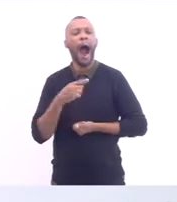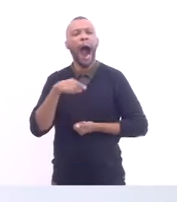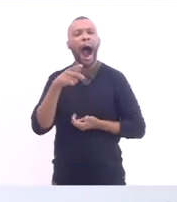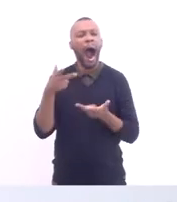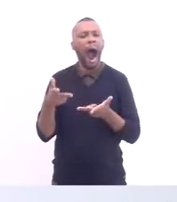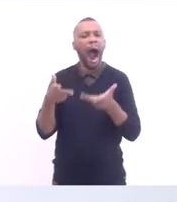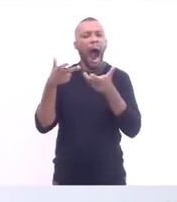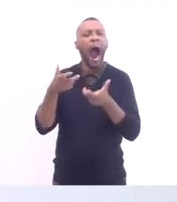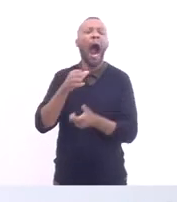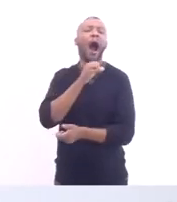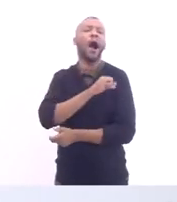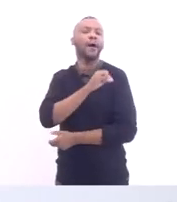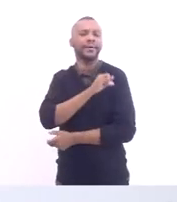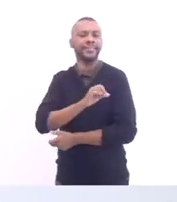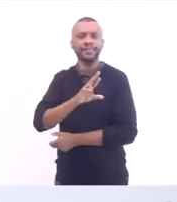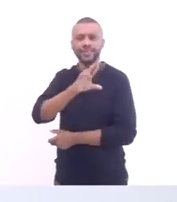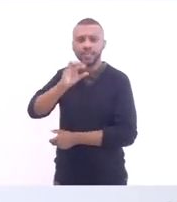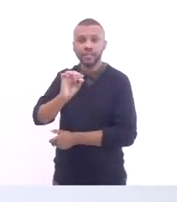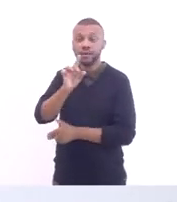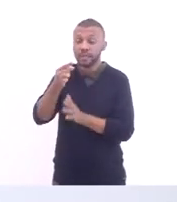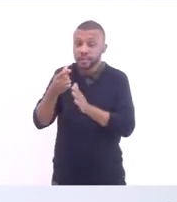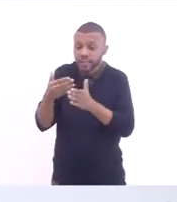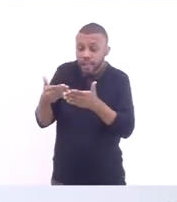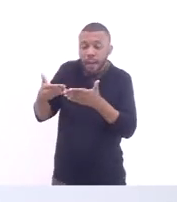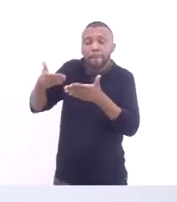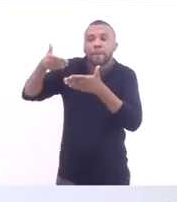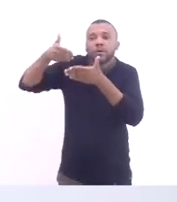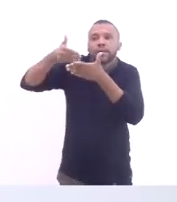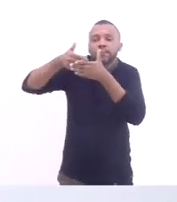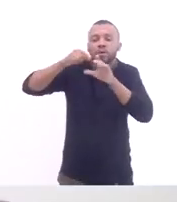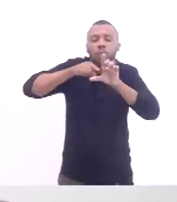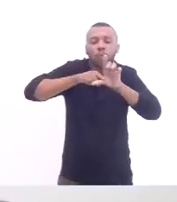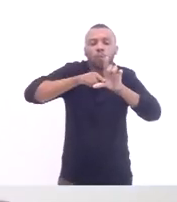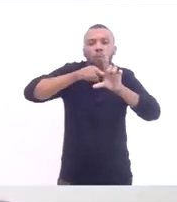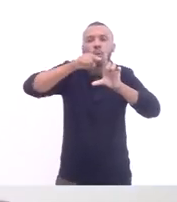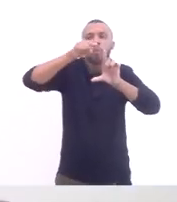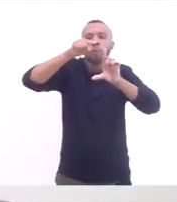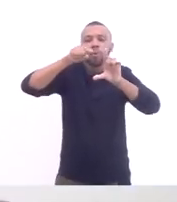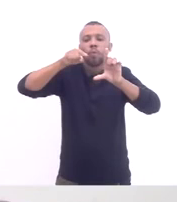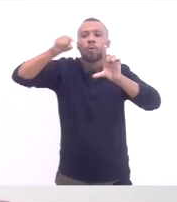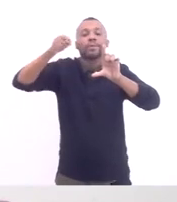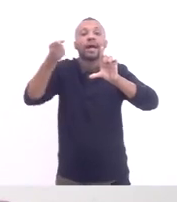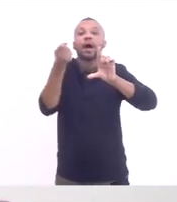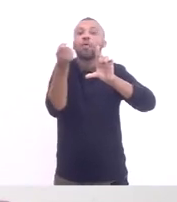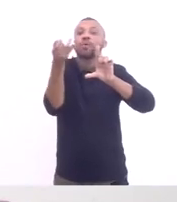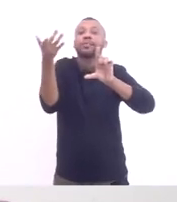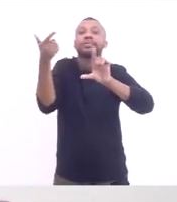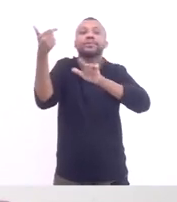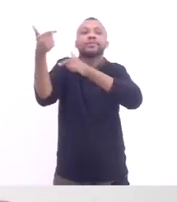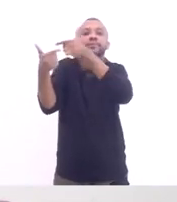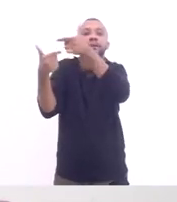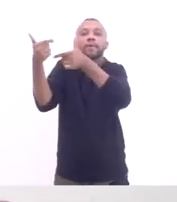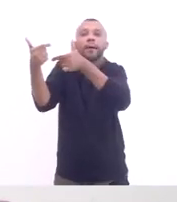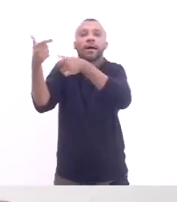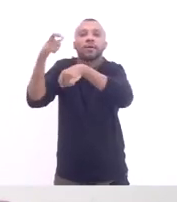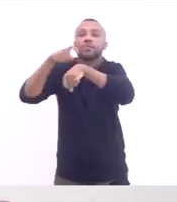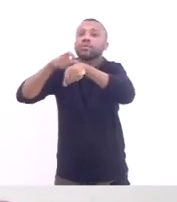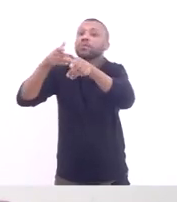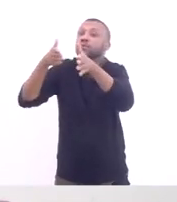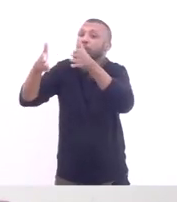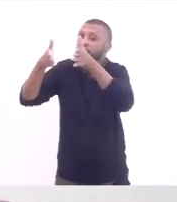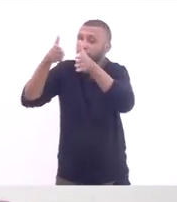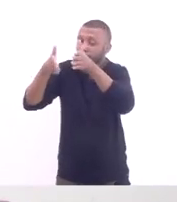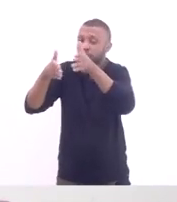o Rio de Janeiro, ele agora se aproxima do volume de atividade do período pré-pandemia,